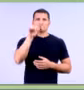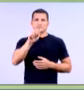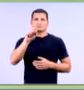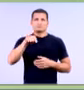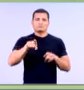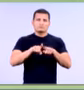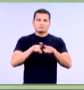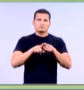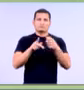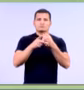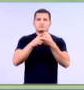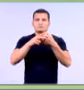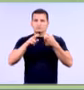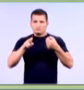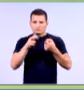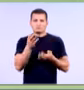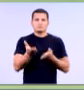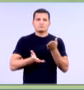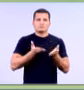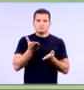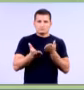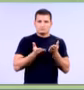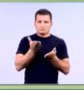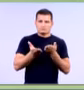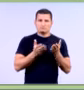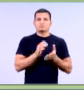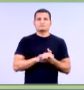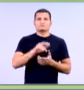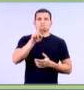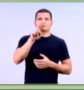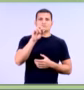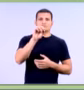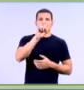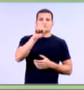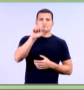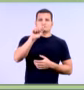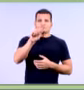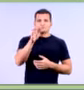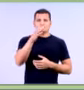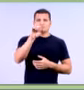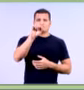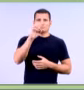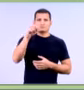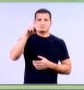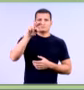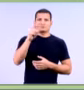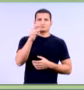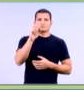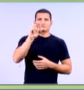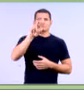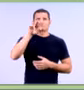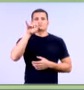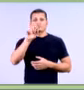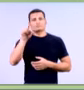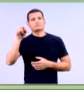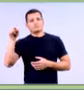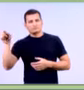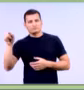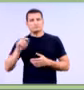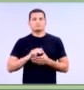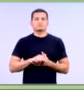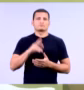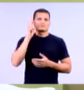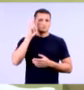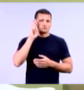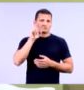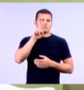respeitoso. Vossa Senhoria fulano de tal e assim por diante, tá? Lembrando que Vossa Senhoria é quando